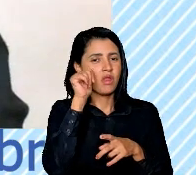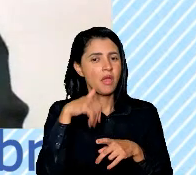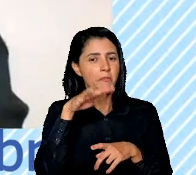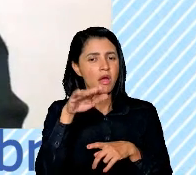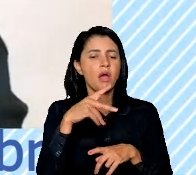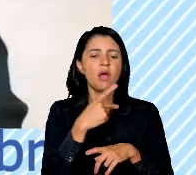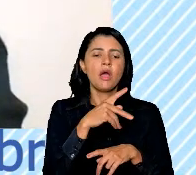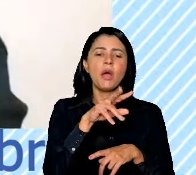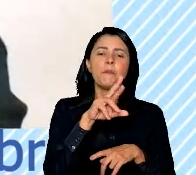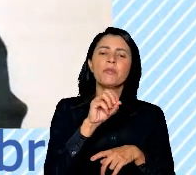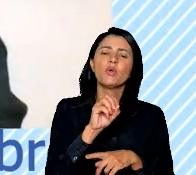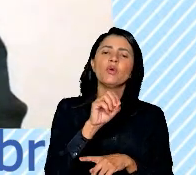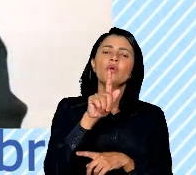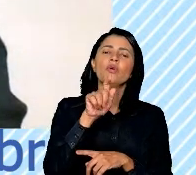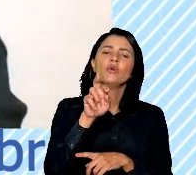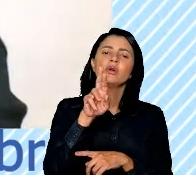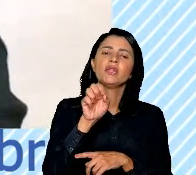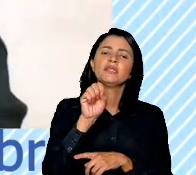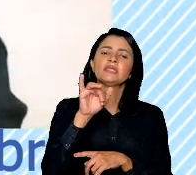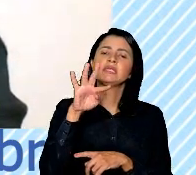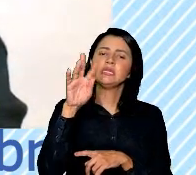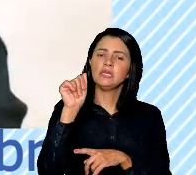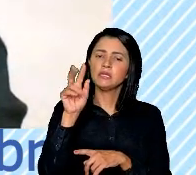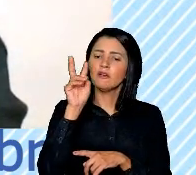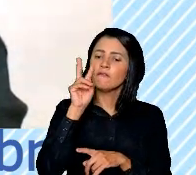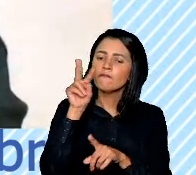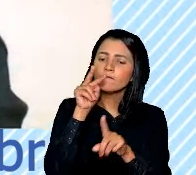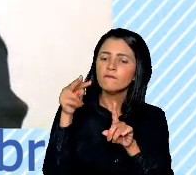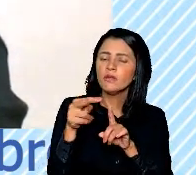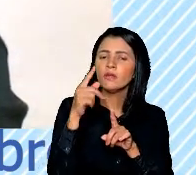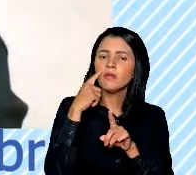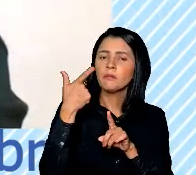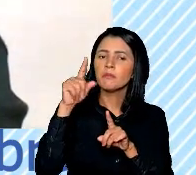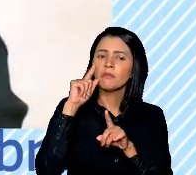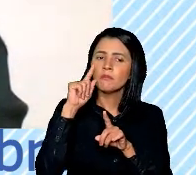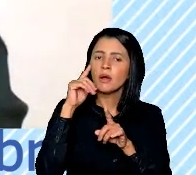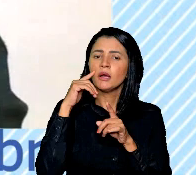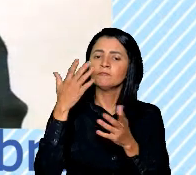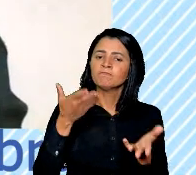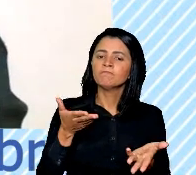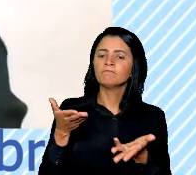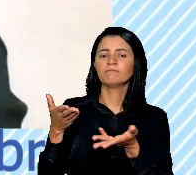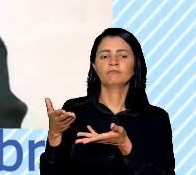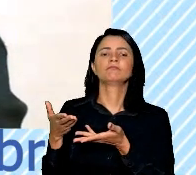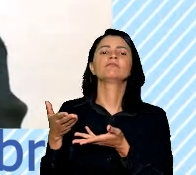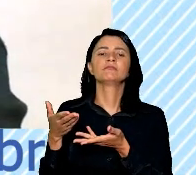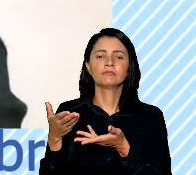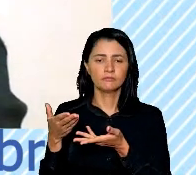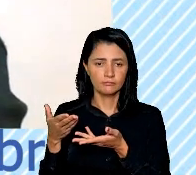elas tendem a ver com olhos mais de mais acolhimento, né?